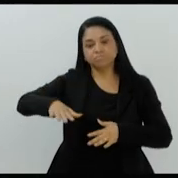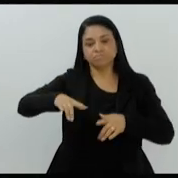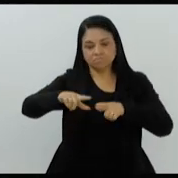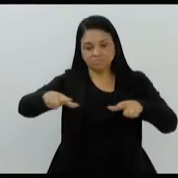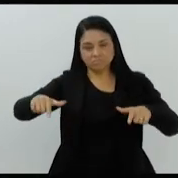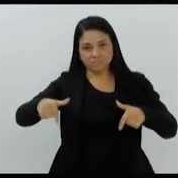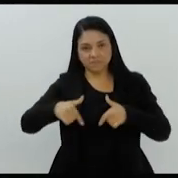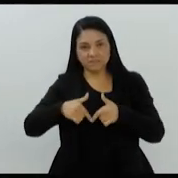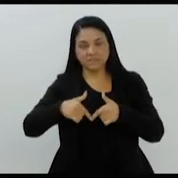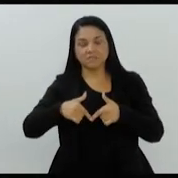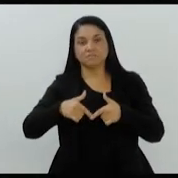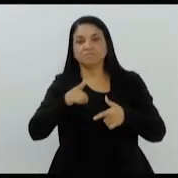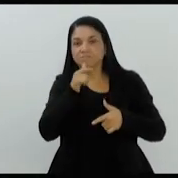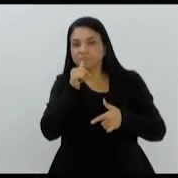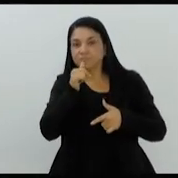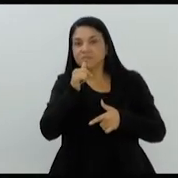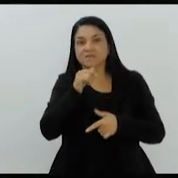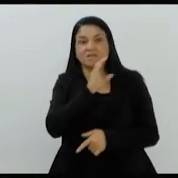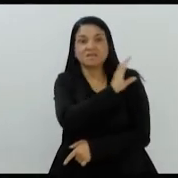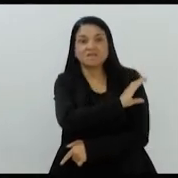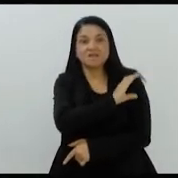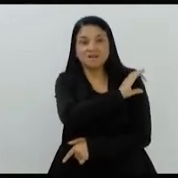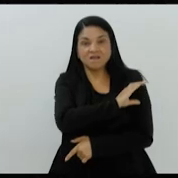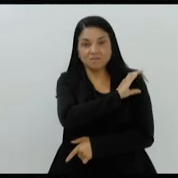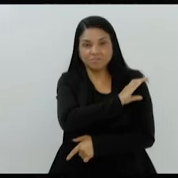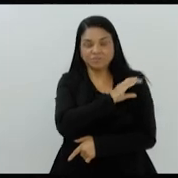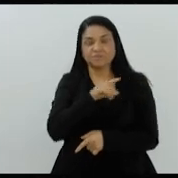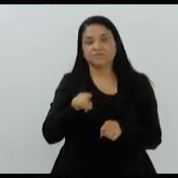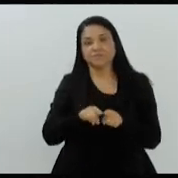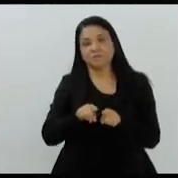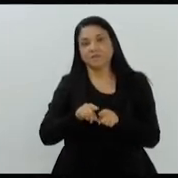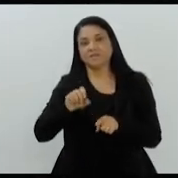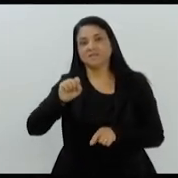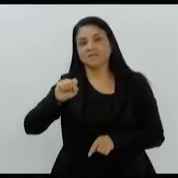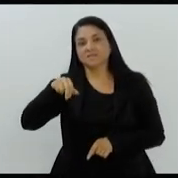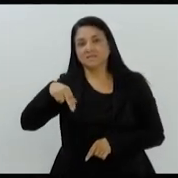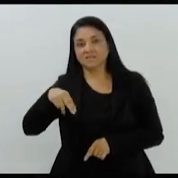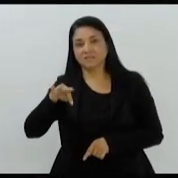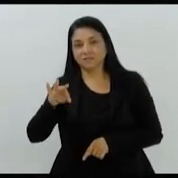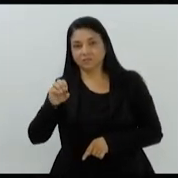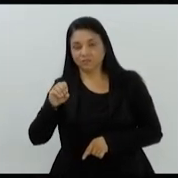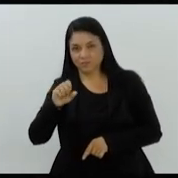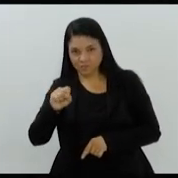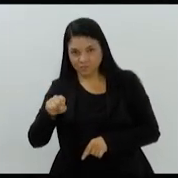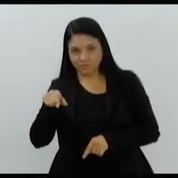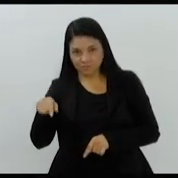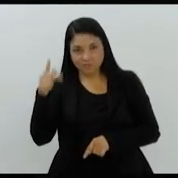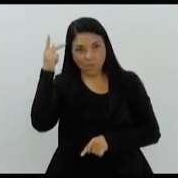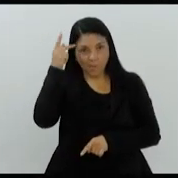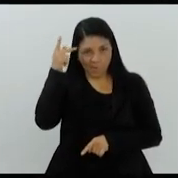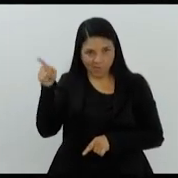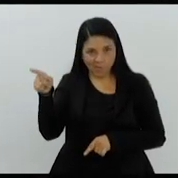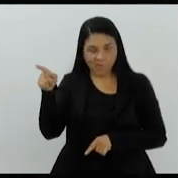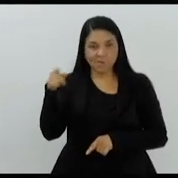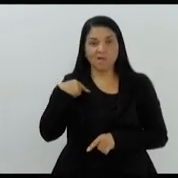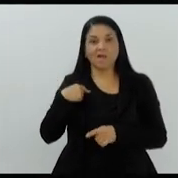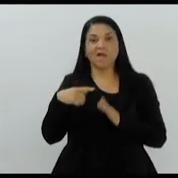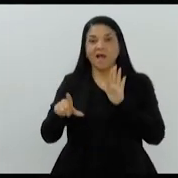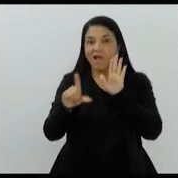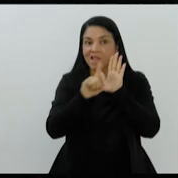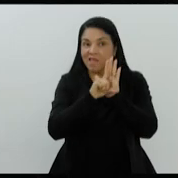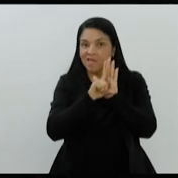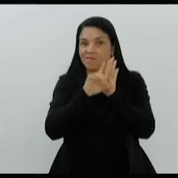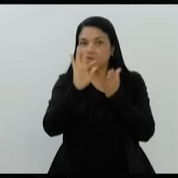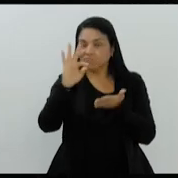Santos. Essa lei foi promulgada em dezembro